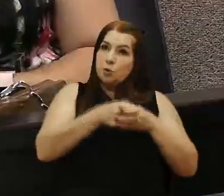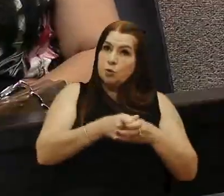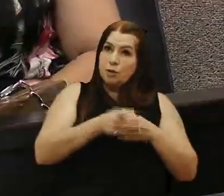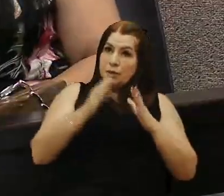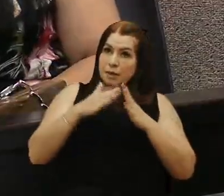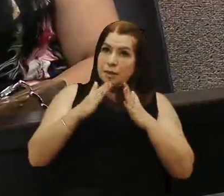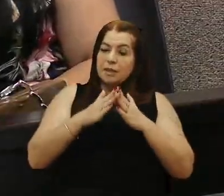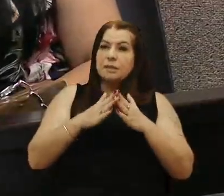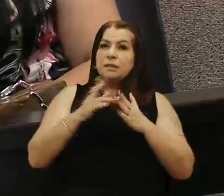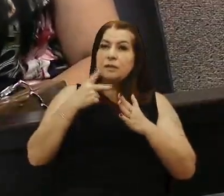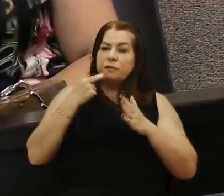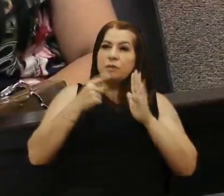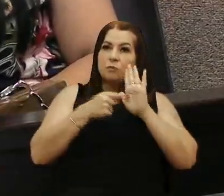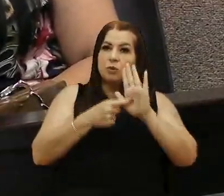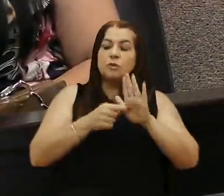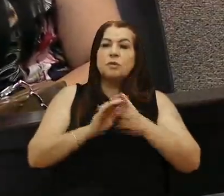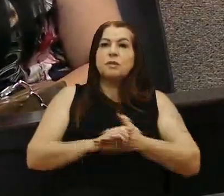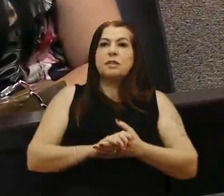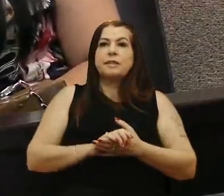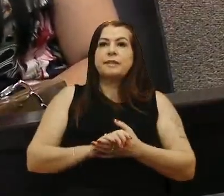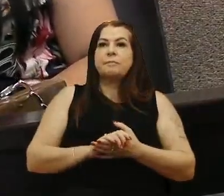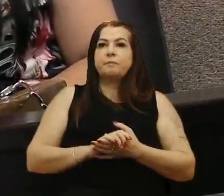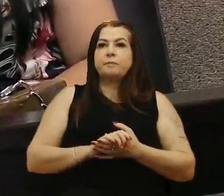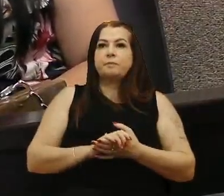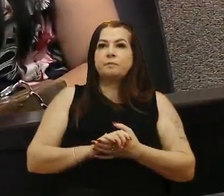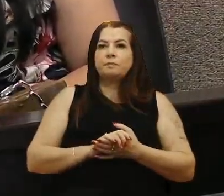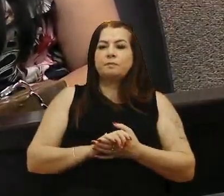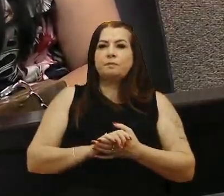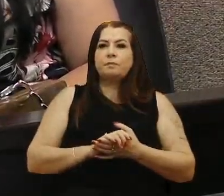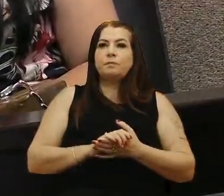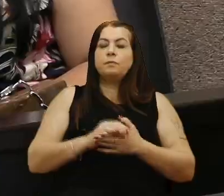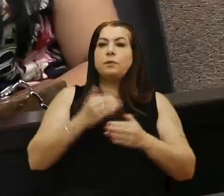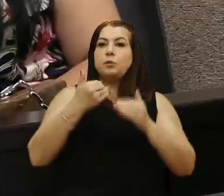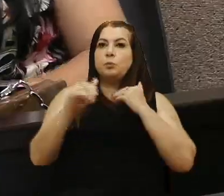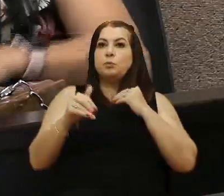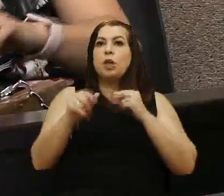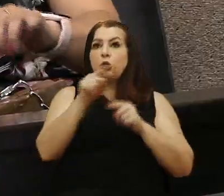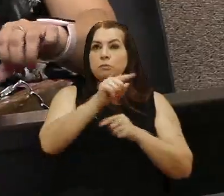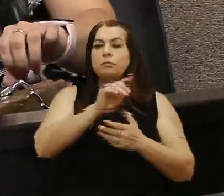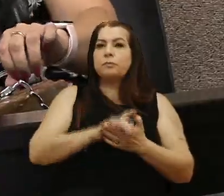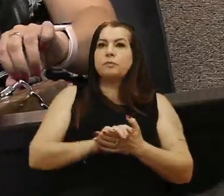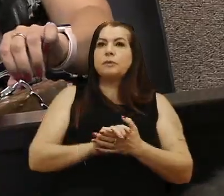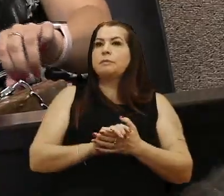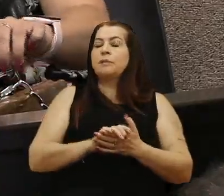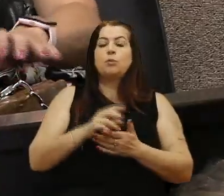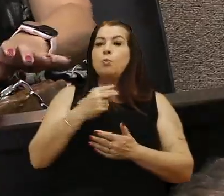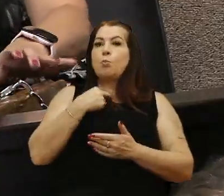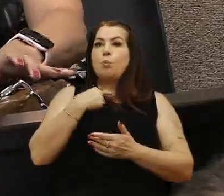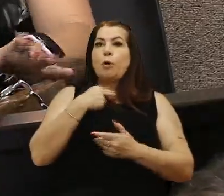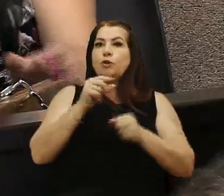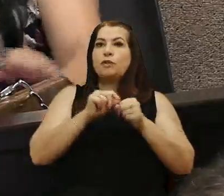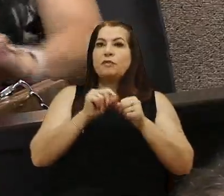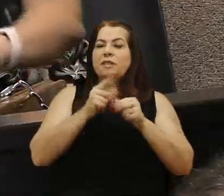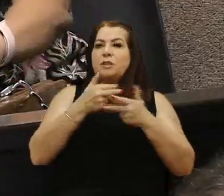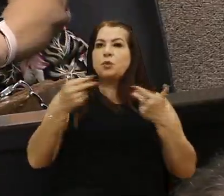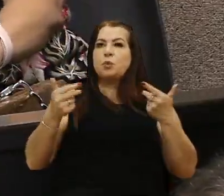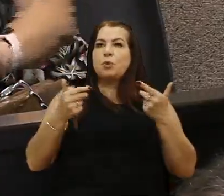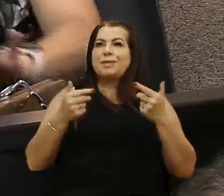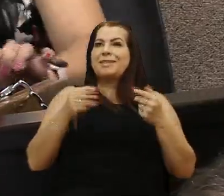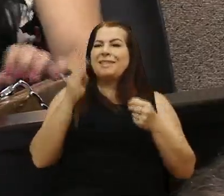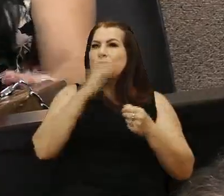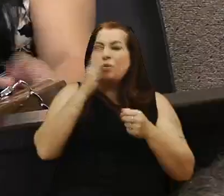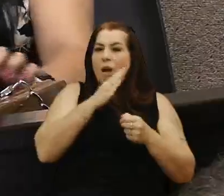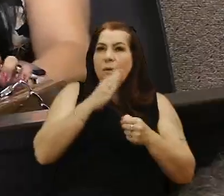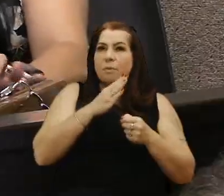casa, já se demonstrou isso na questão da oposição, mas a gente não pode fazer as coisas a toque de caixa. A